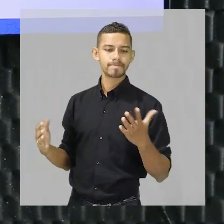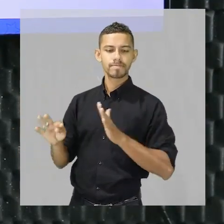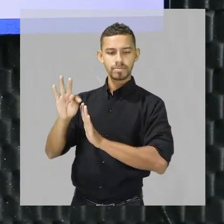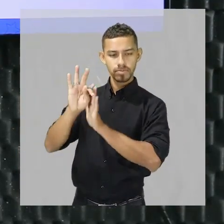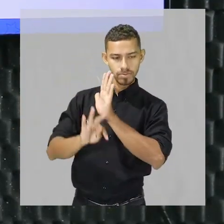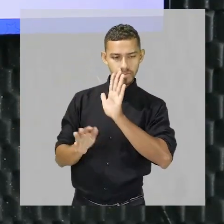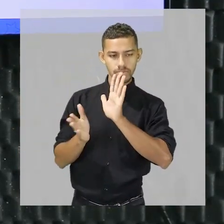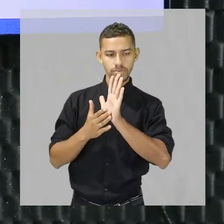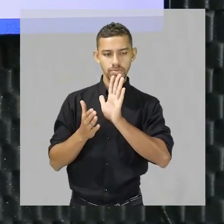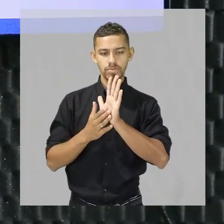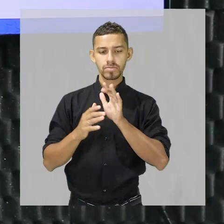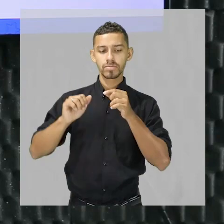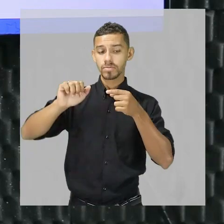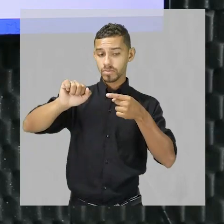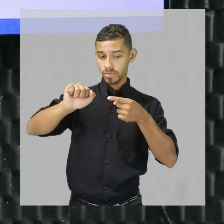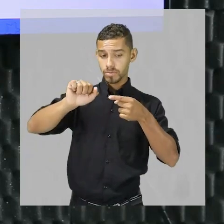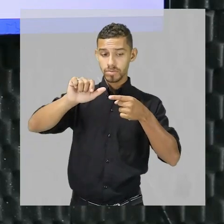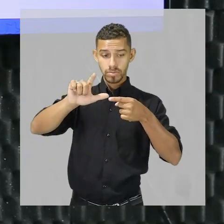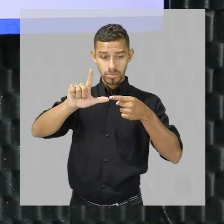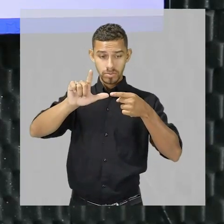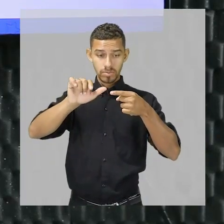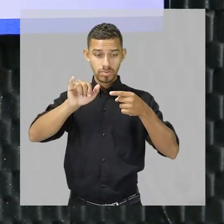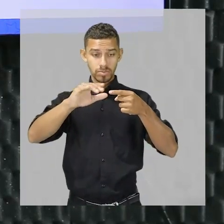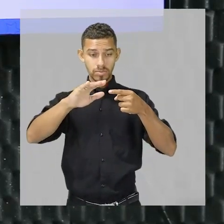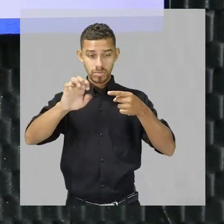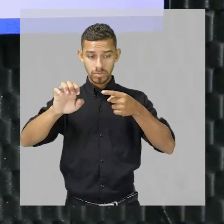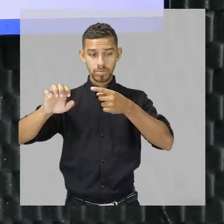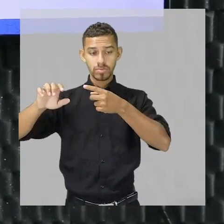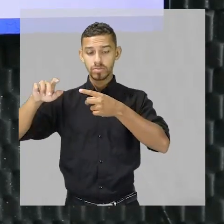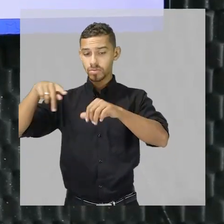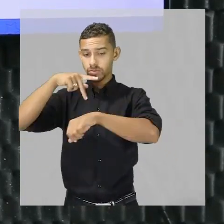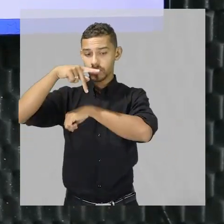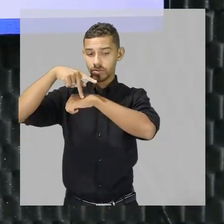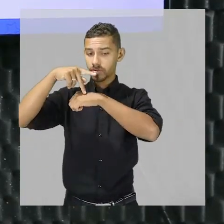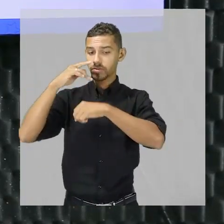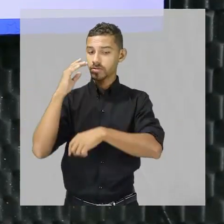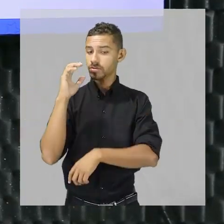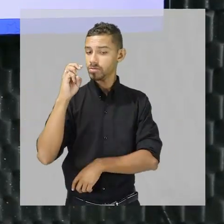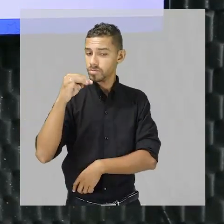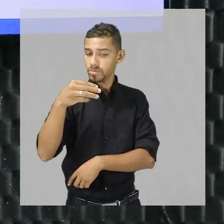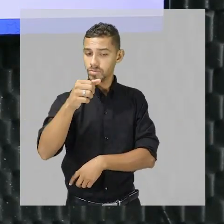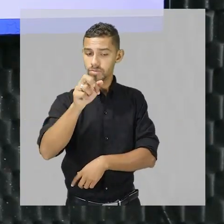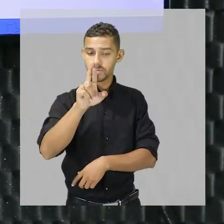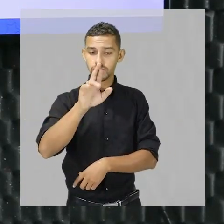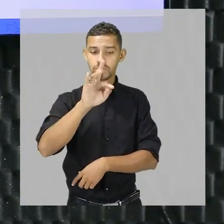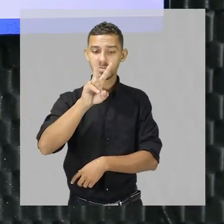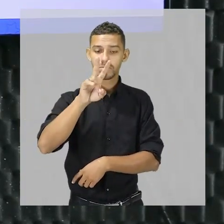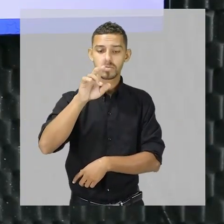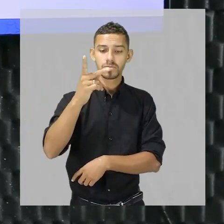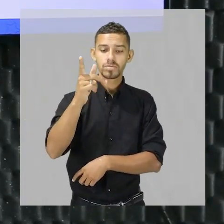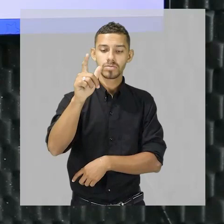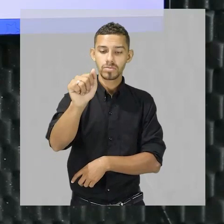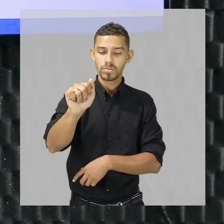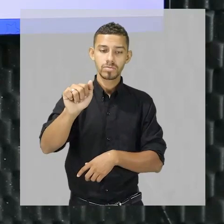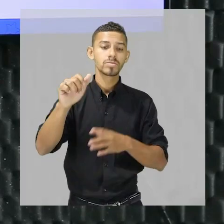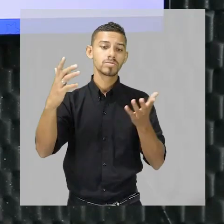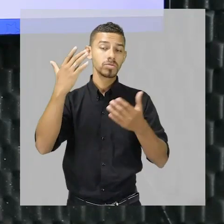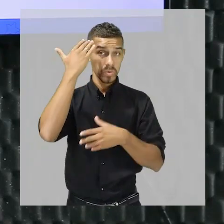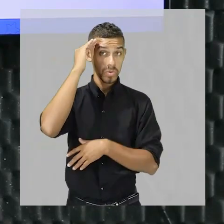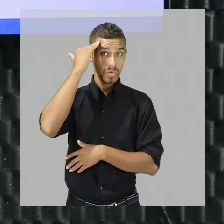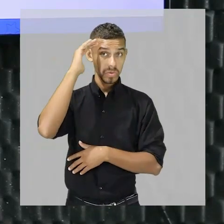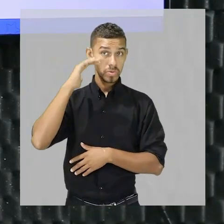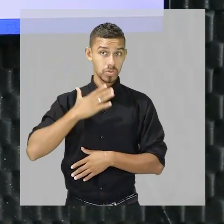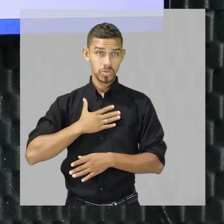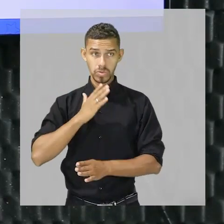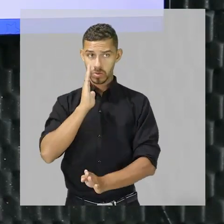texto aí de Alice nos País das Maravilhas, né? Veja como o texto é bem interessante. De fato, é uma confusão. Ela entende que